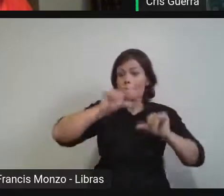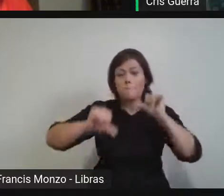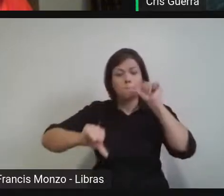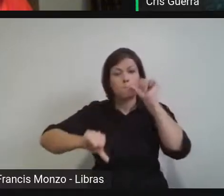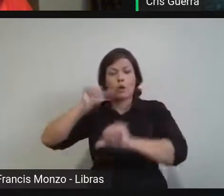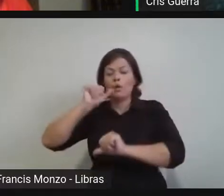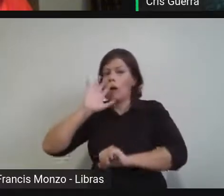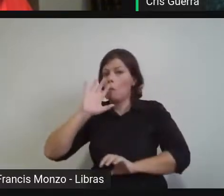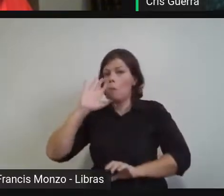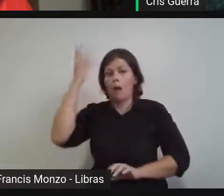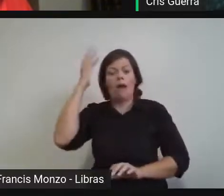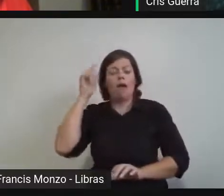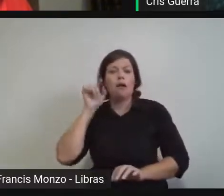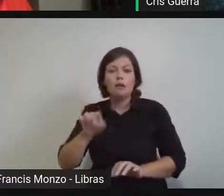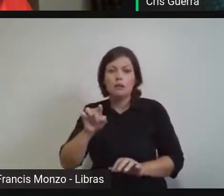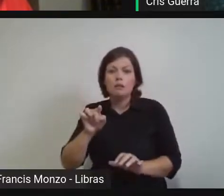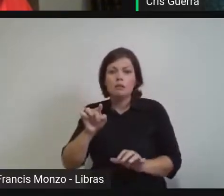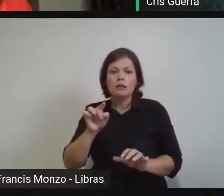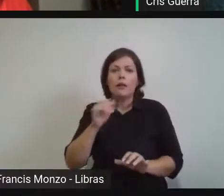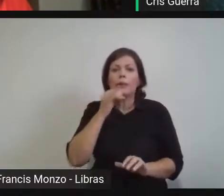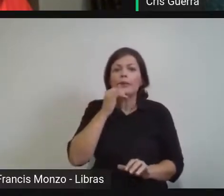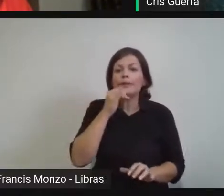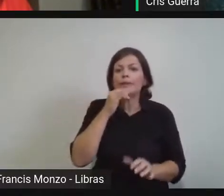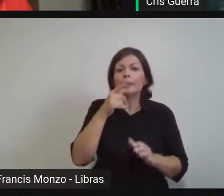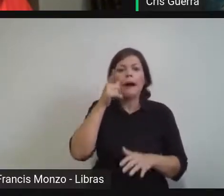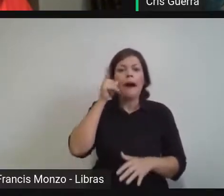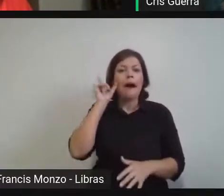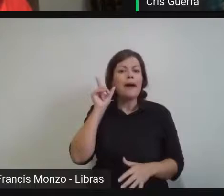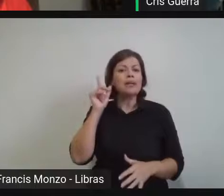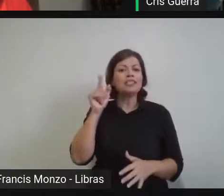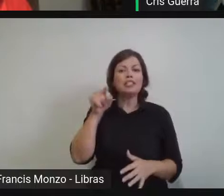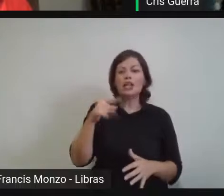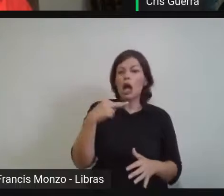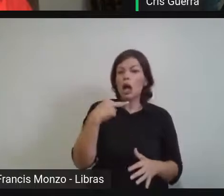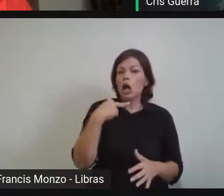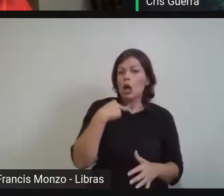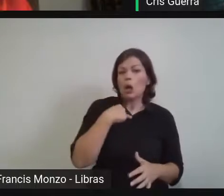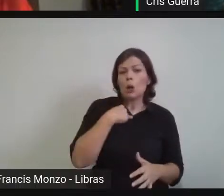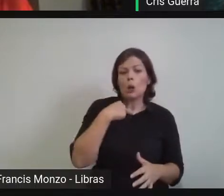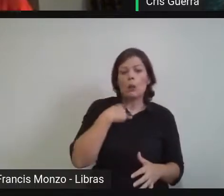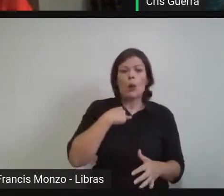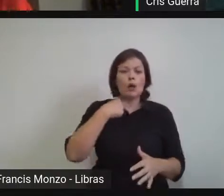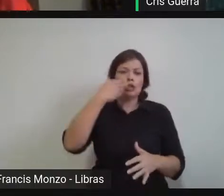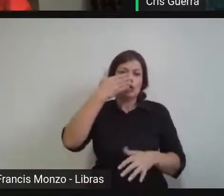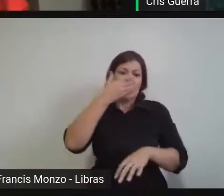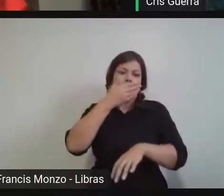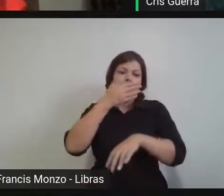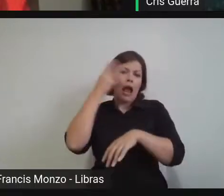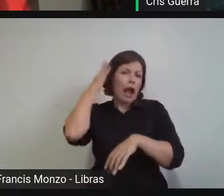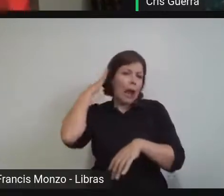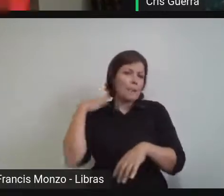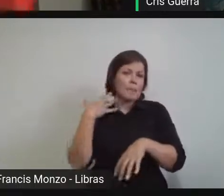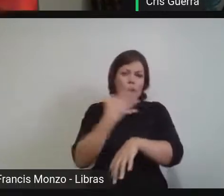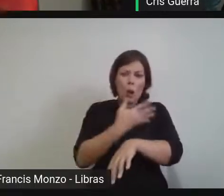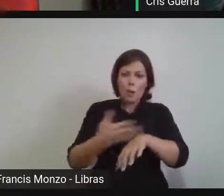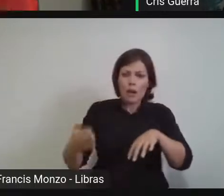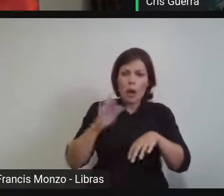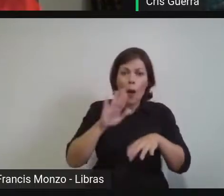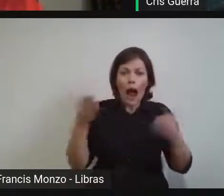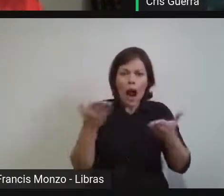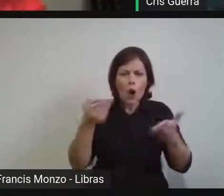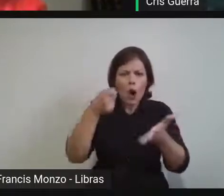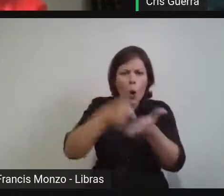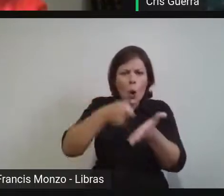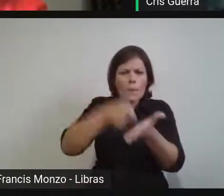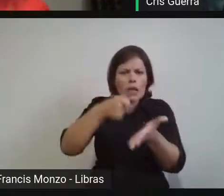não é assim, antes a mulher não podia deixar o cabelo branco, agora ela tem que deixar o cabelo branco. Não, né? Chega de rótulo. A gente tem que